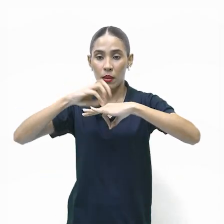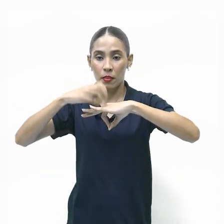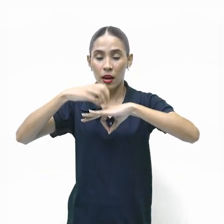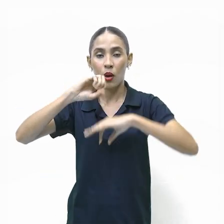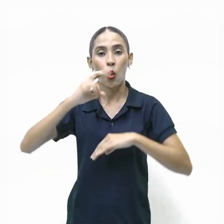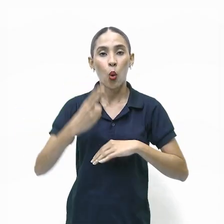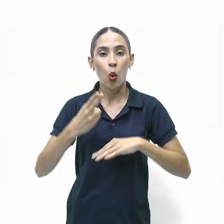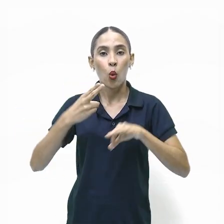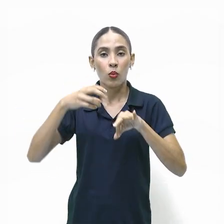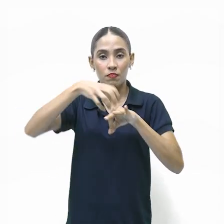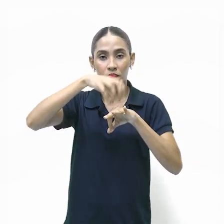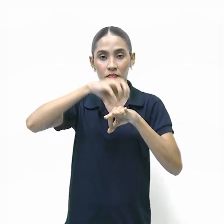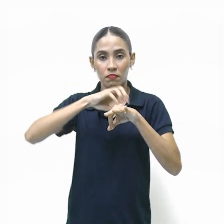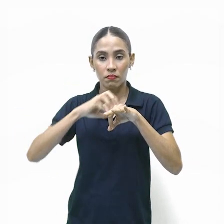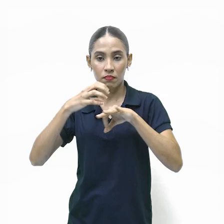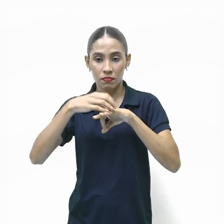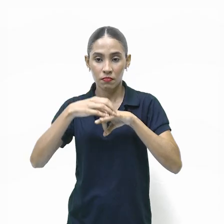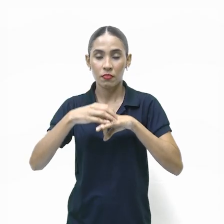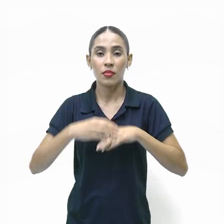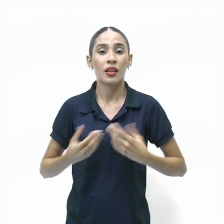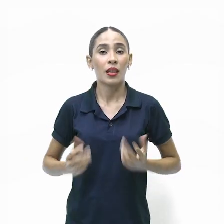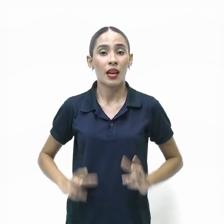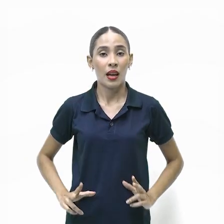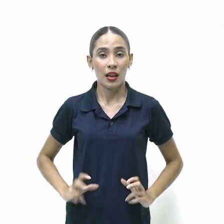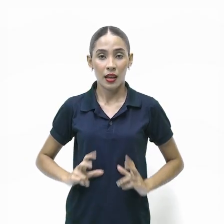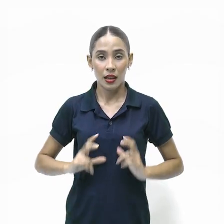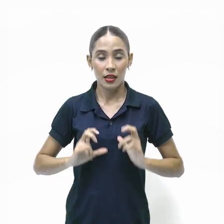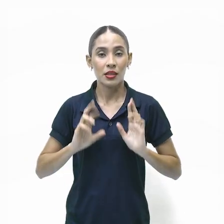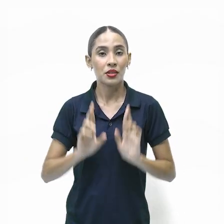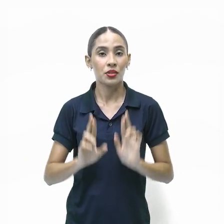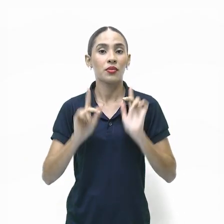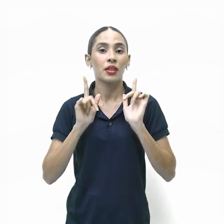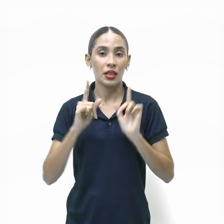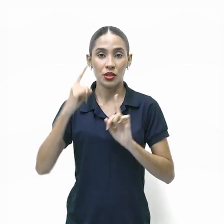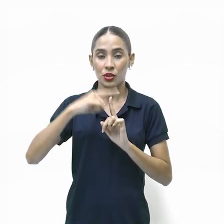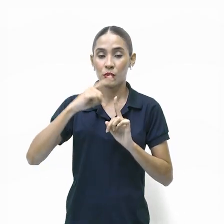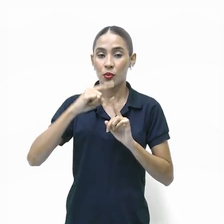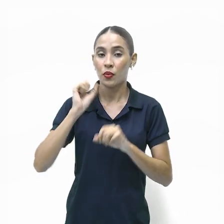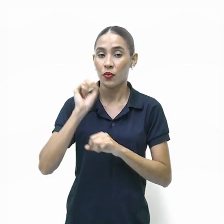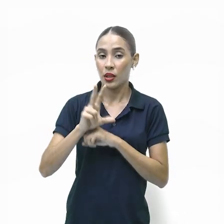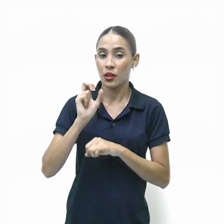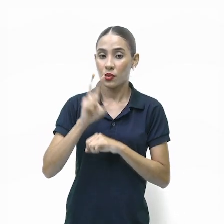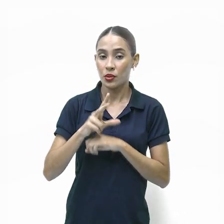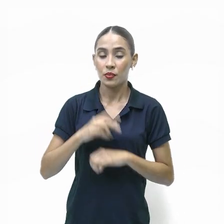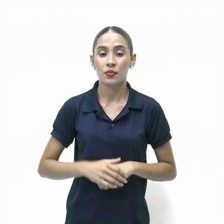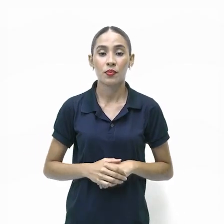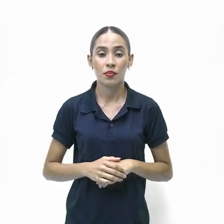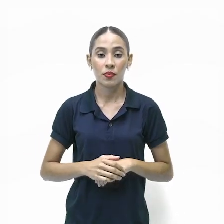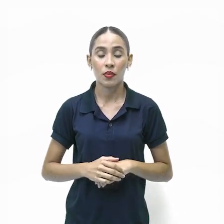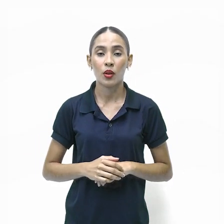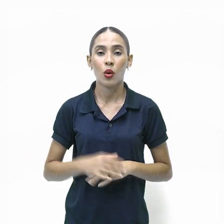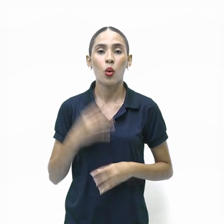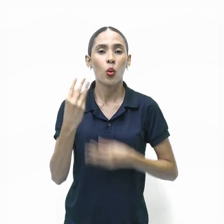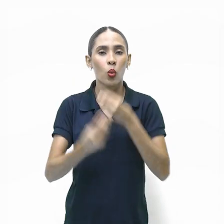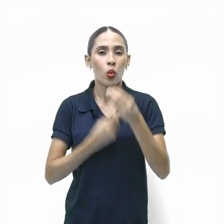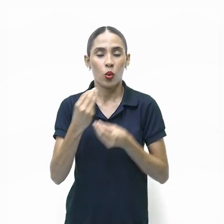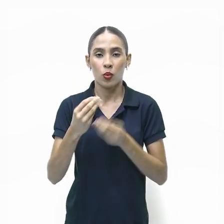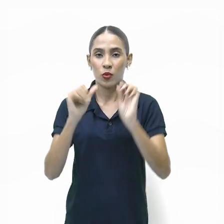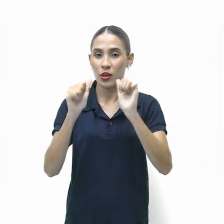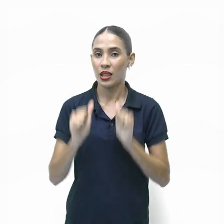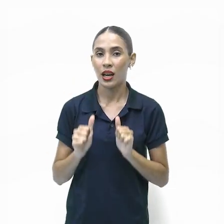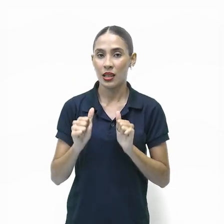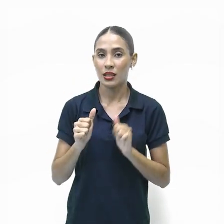a casos de câncer, né? Lembrando ali que são diferentes tipos de vírus. E aí, quanto ao diagnóstico, né? Como é